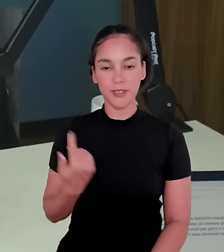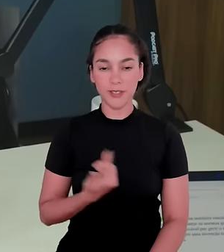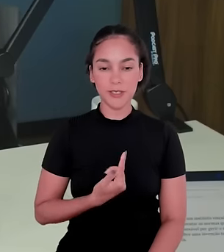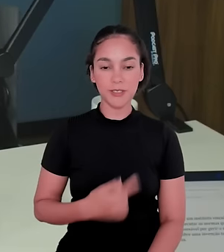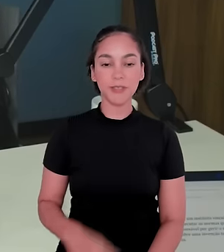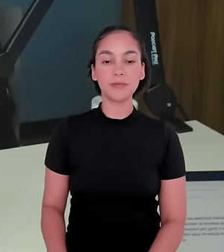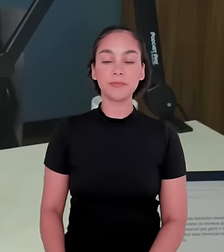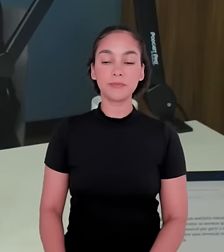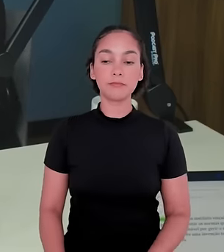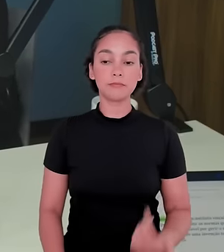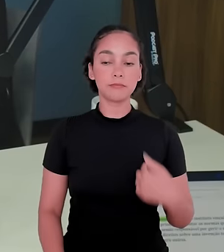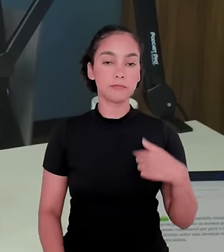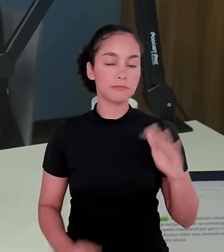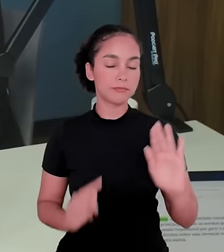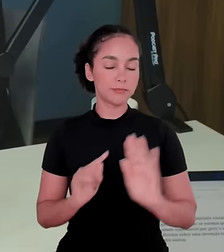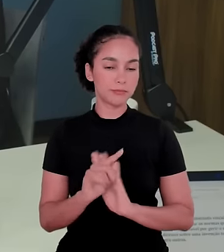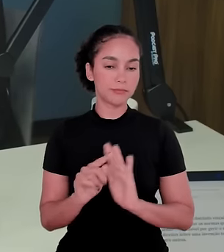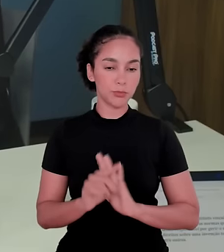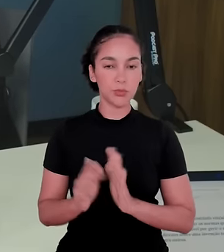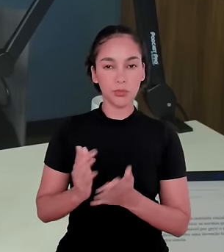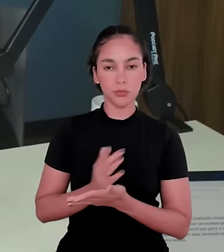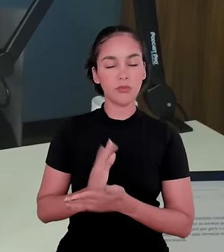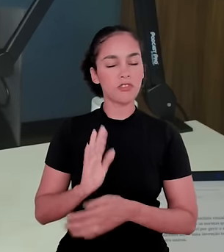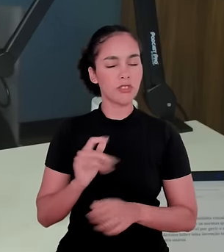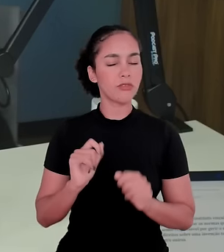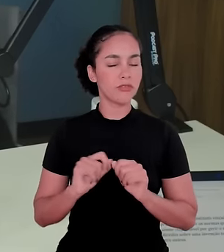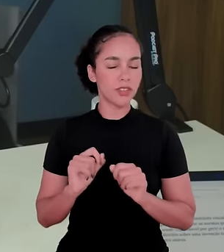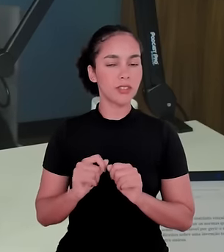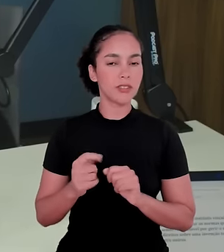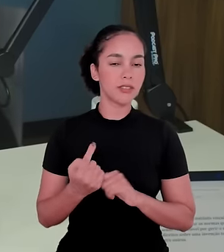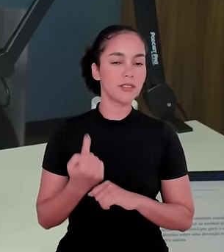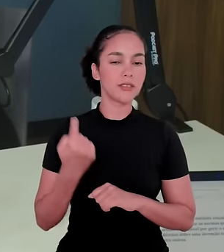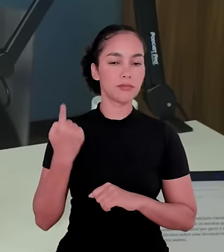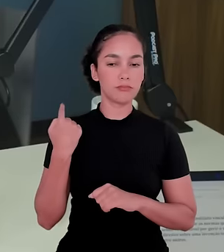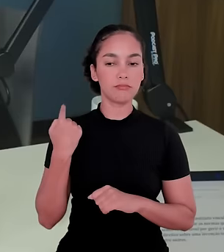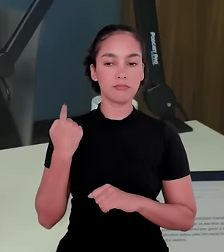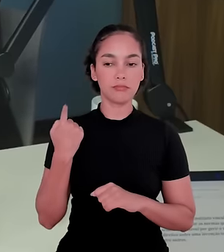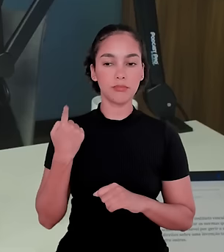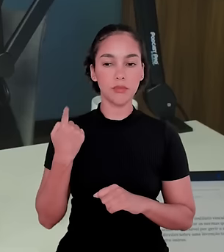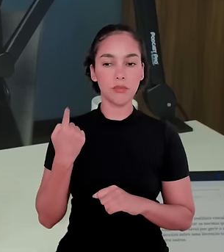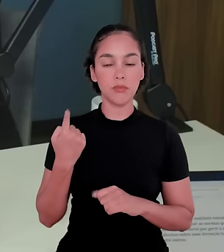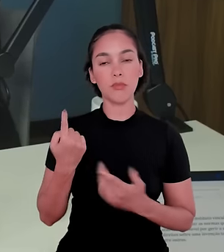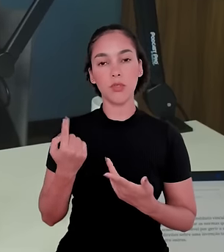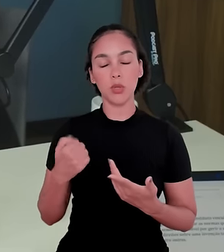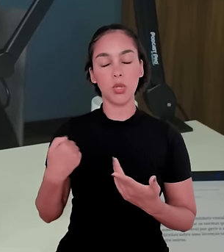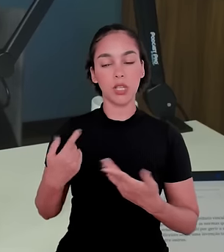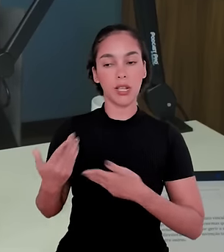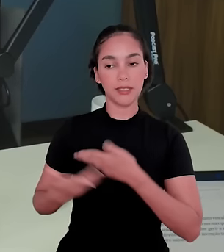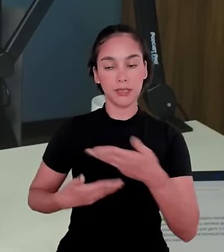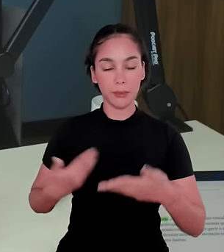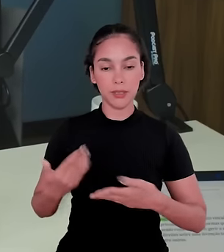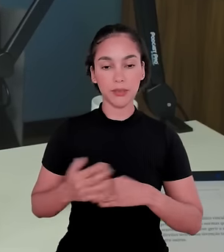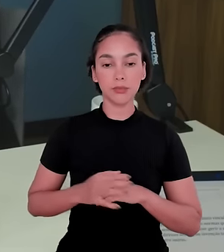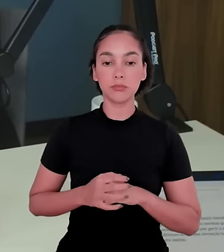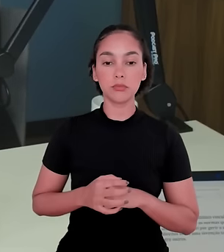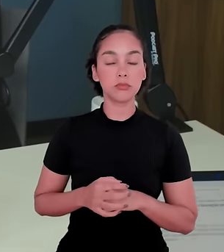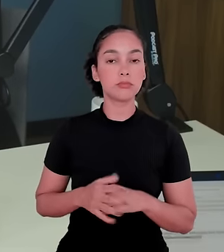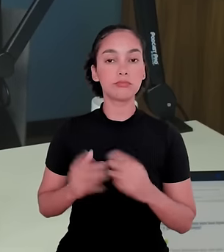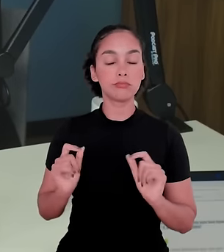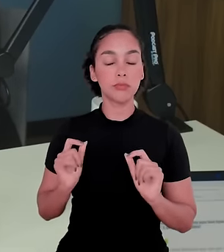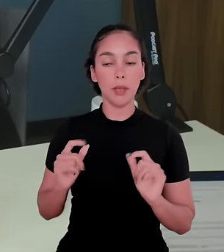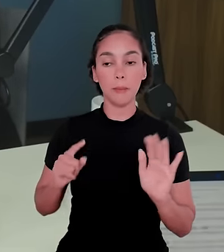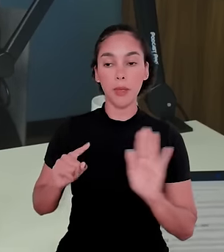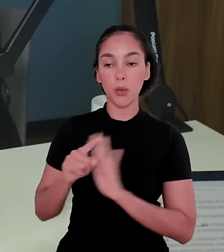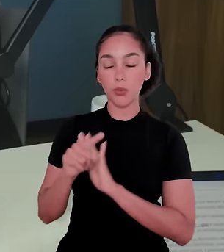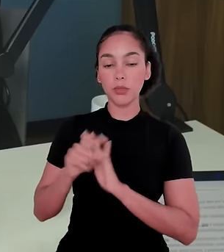E aí eu eu gostaria de fazer algumas perguntas que a gente já fez até uma uma prévia com os nossa rede de atendimento de que são as perguntas